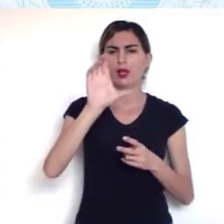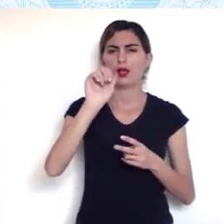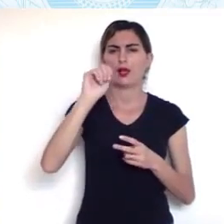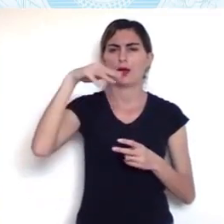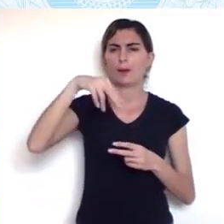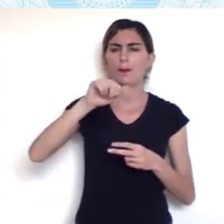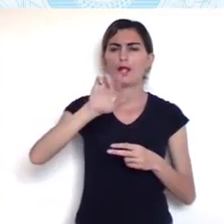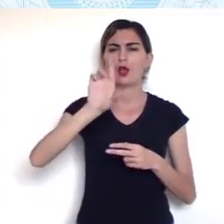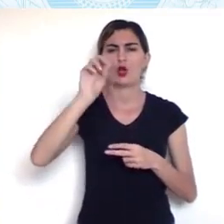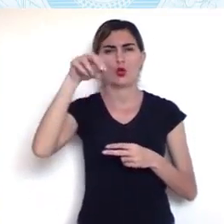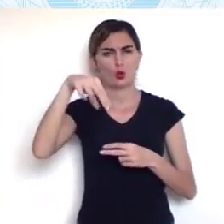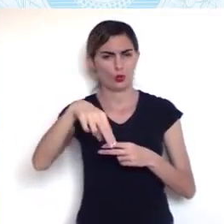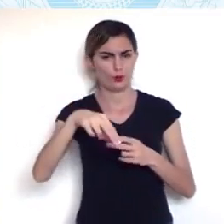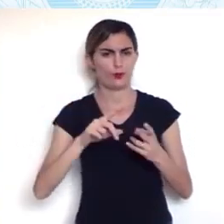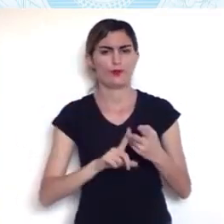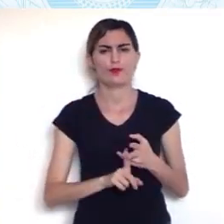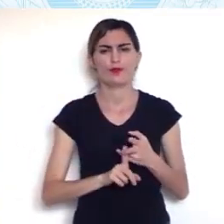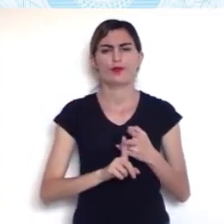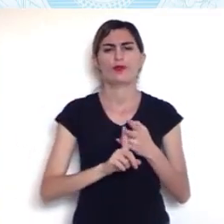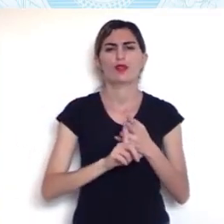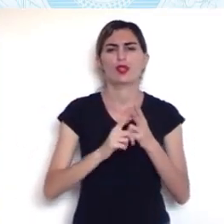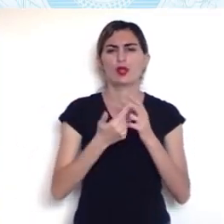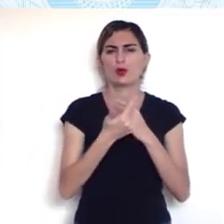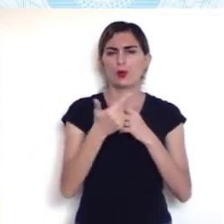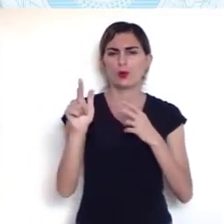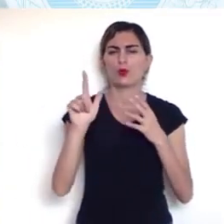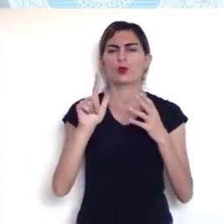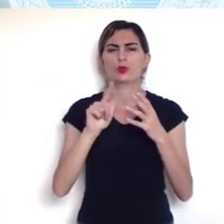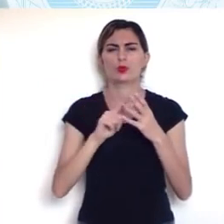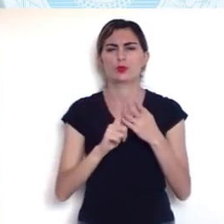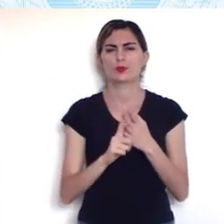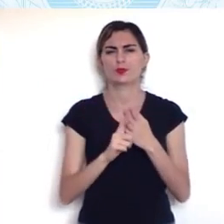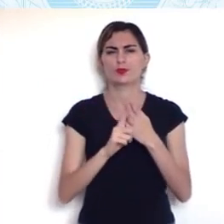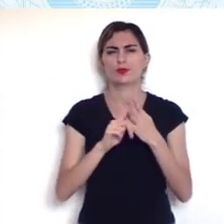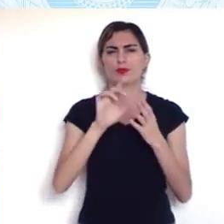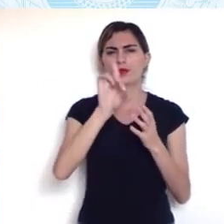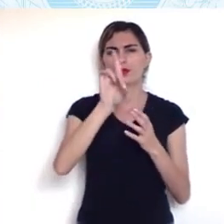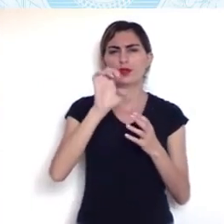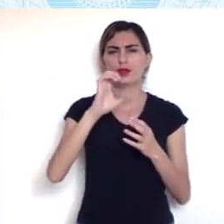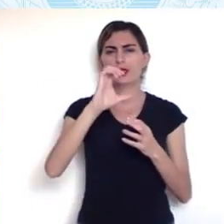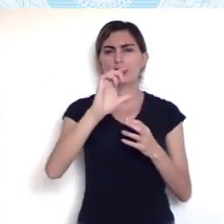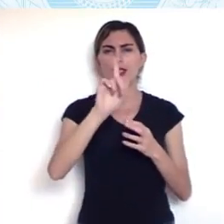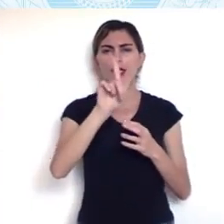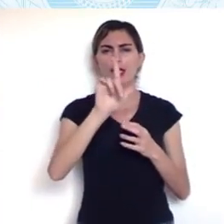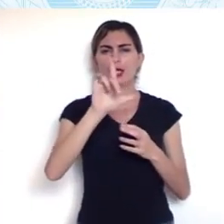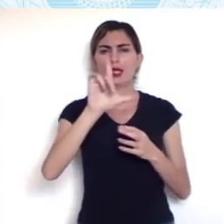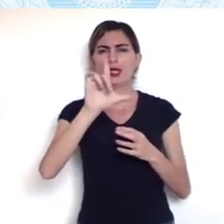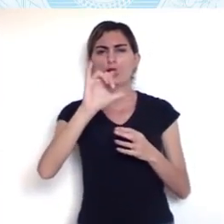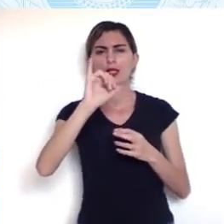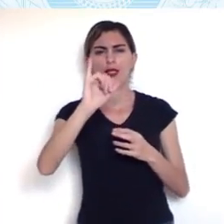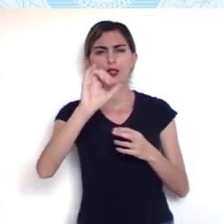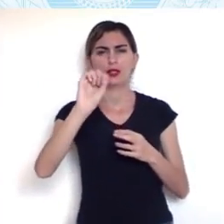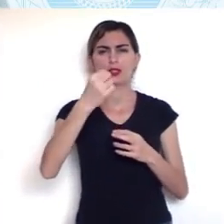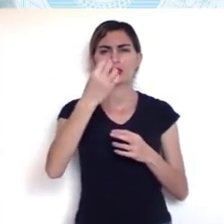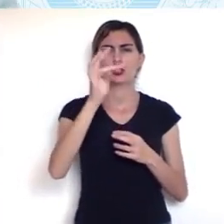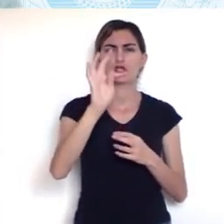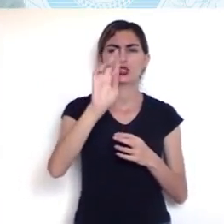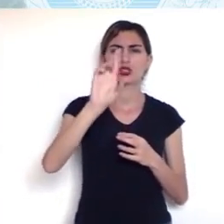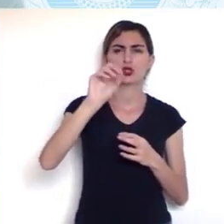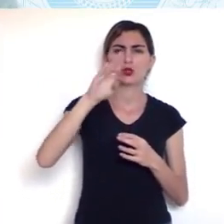Dante Alighieri, com a grande obra A Divina